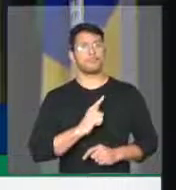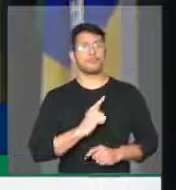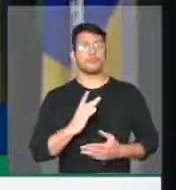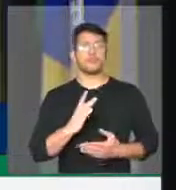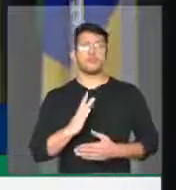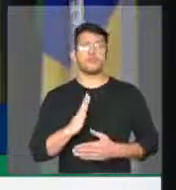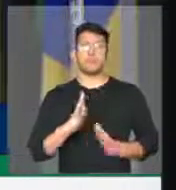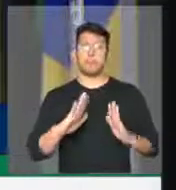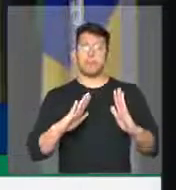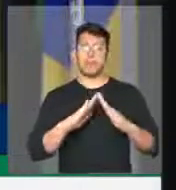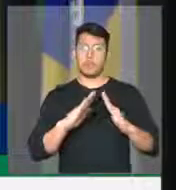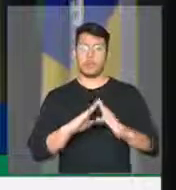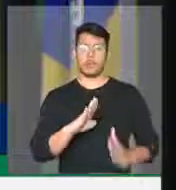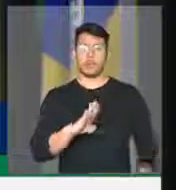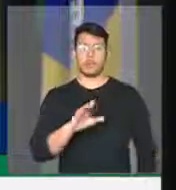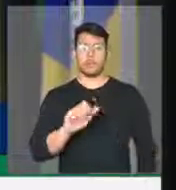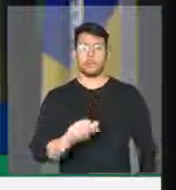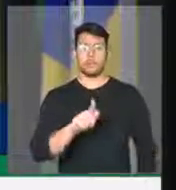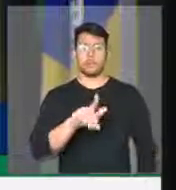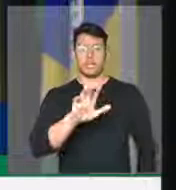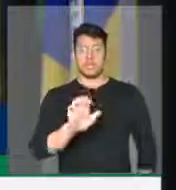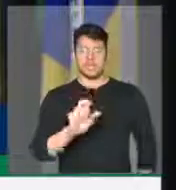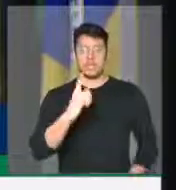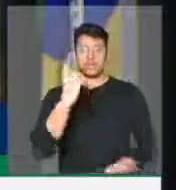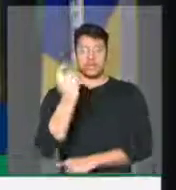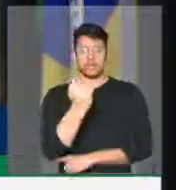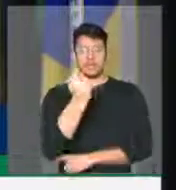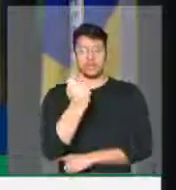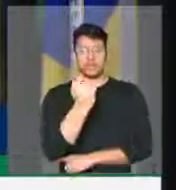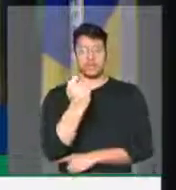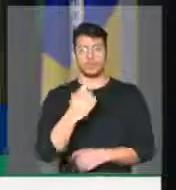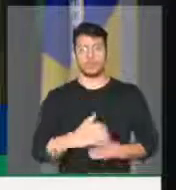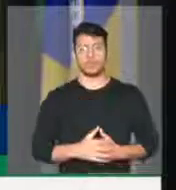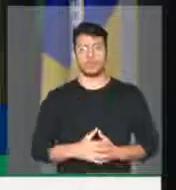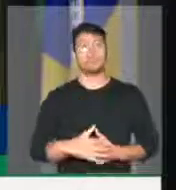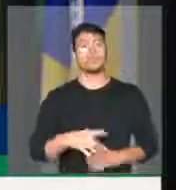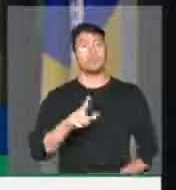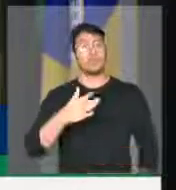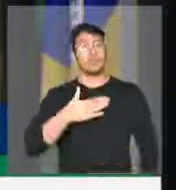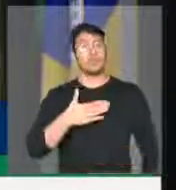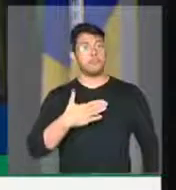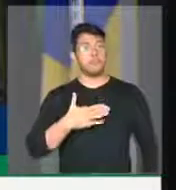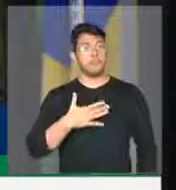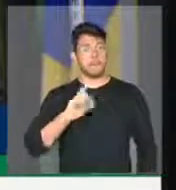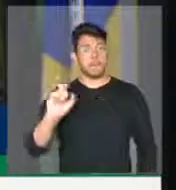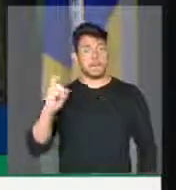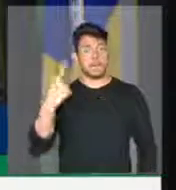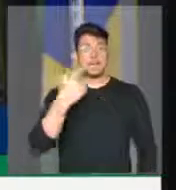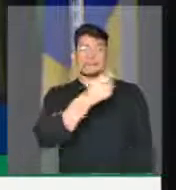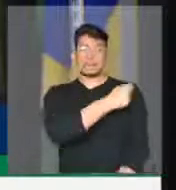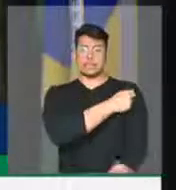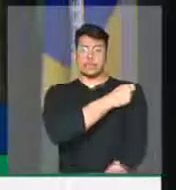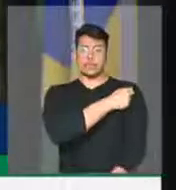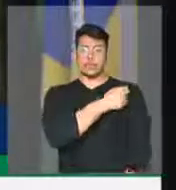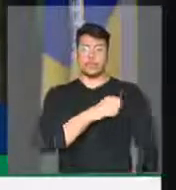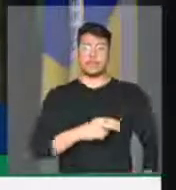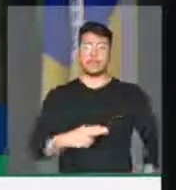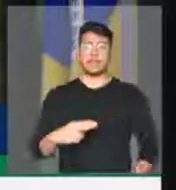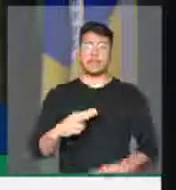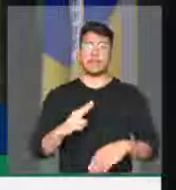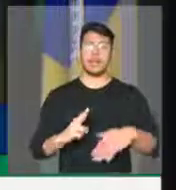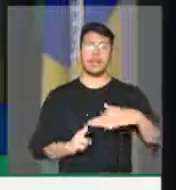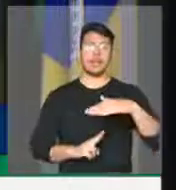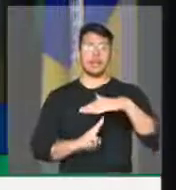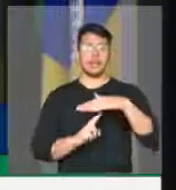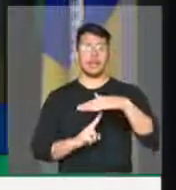Bagé, no Rio Grande do Sul. Ela foi minha aluna na Universidade de Brasília e depois foi minha monitora